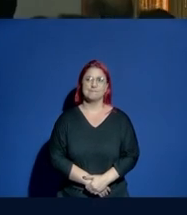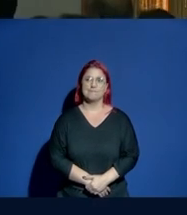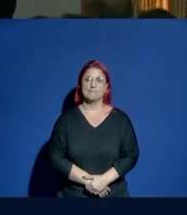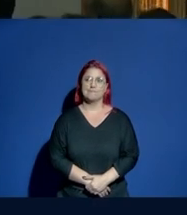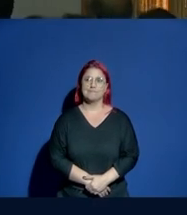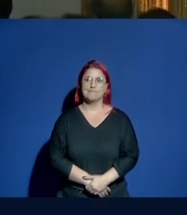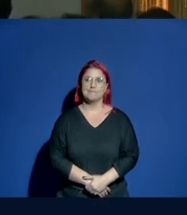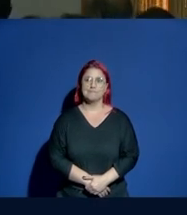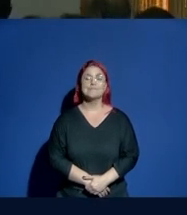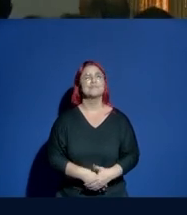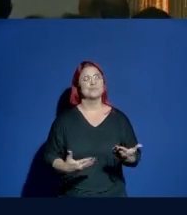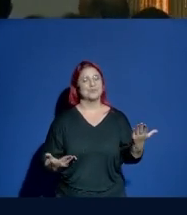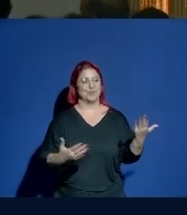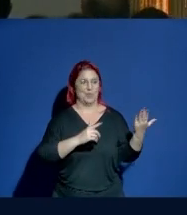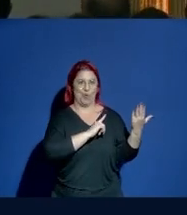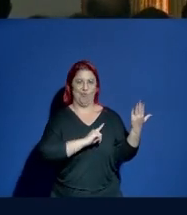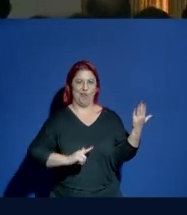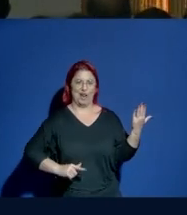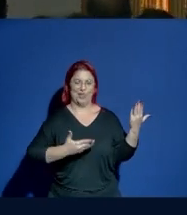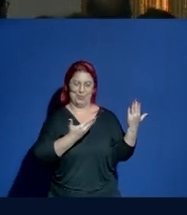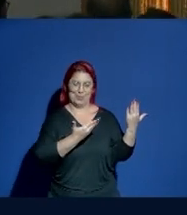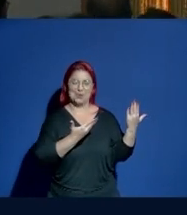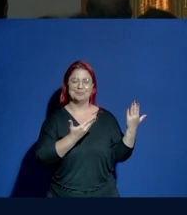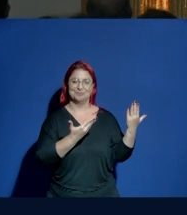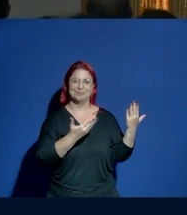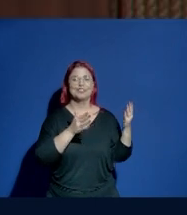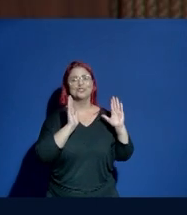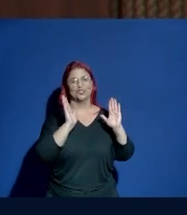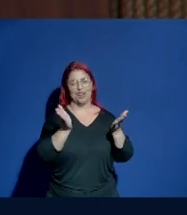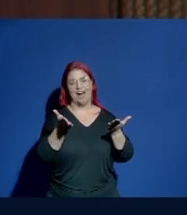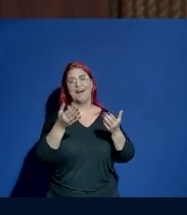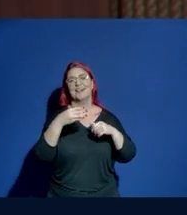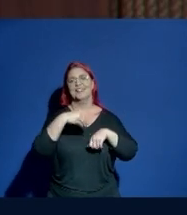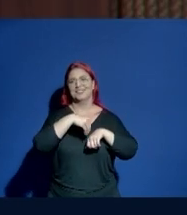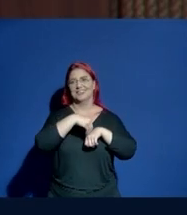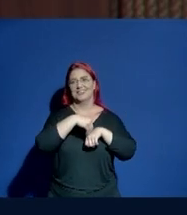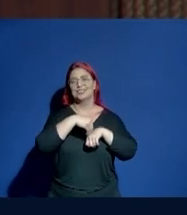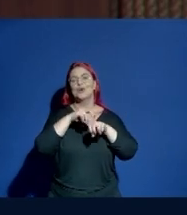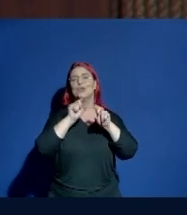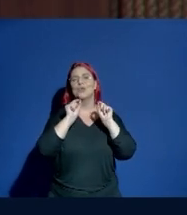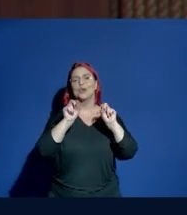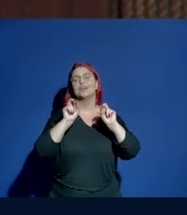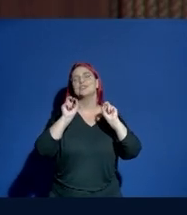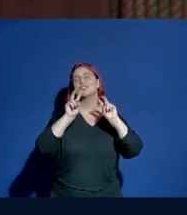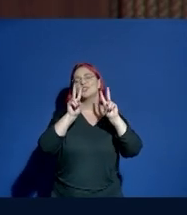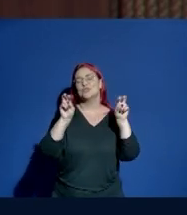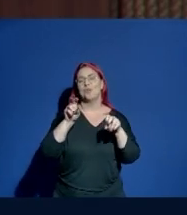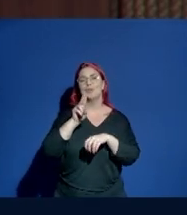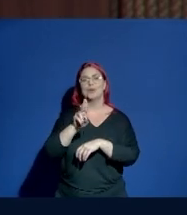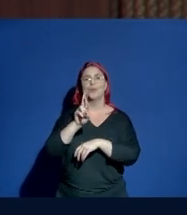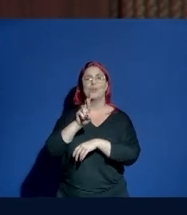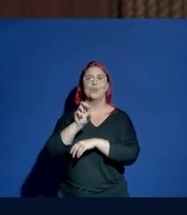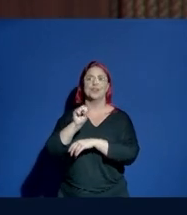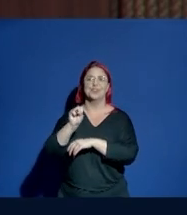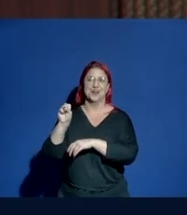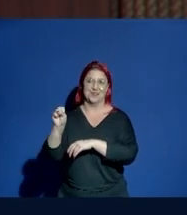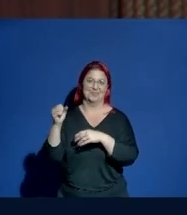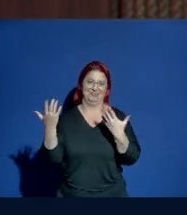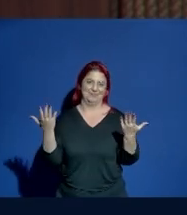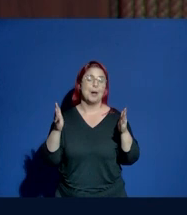Governador arcaiado já trouxe já foi porta-voz na opinião a respeito da União Europeia né mas eu queria